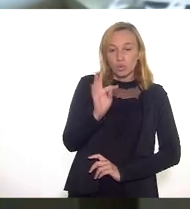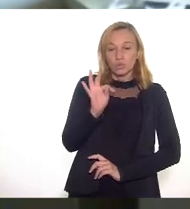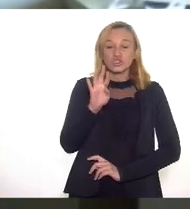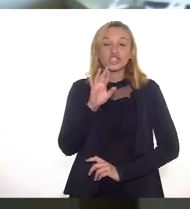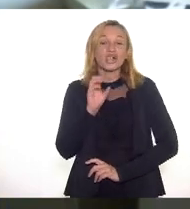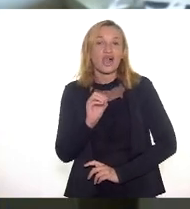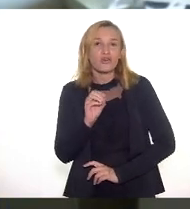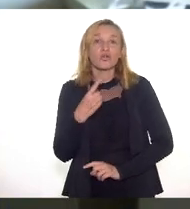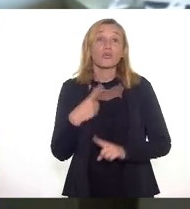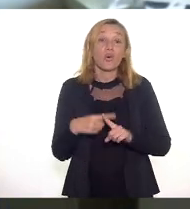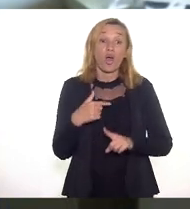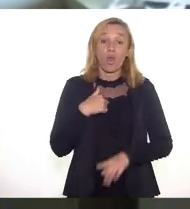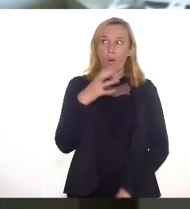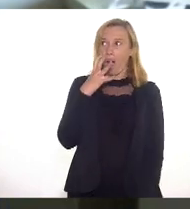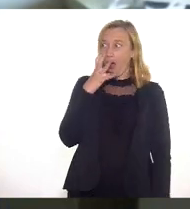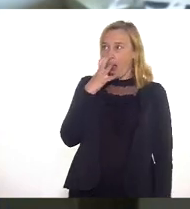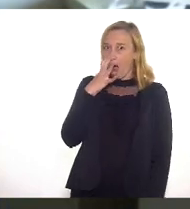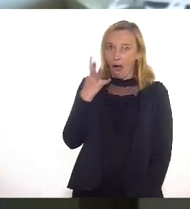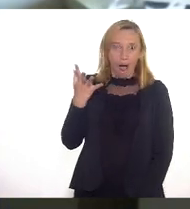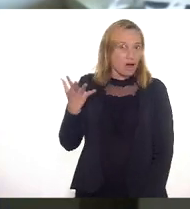porque eu sou um admirador